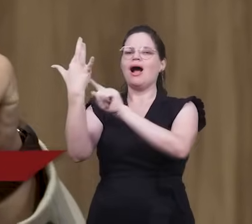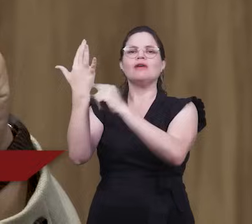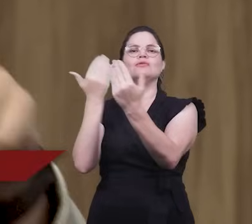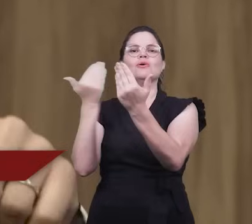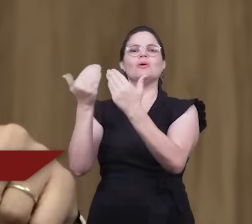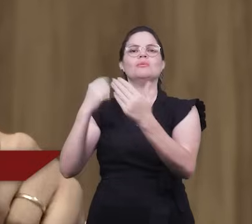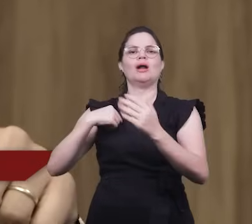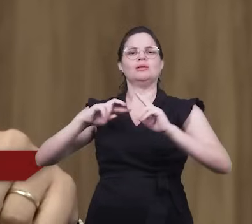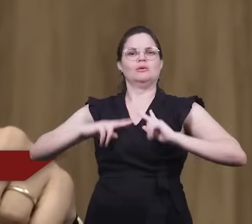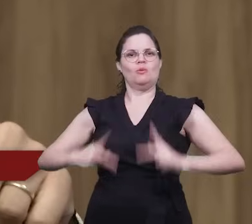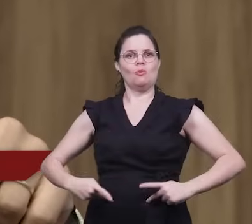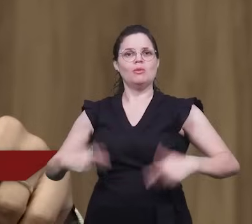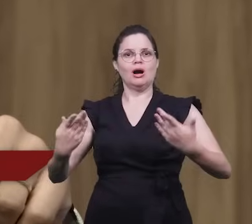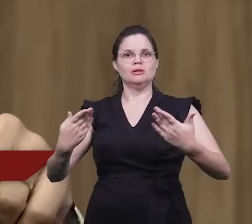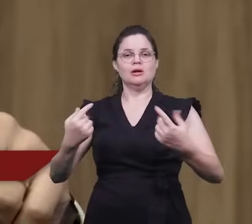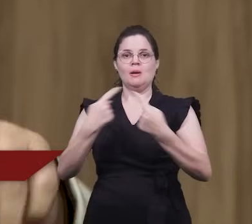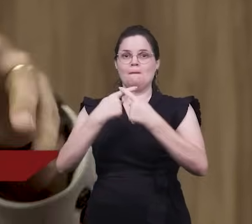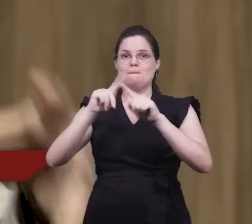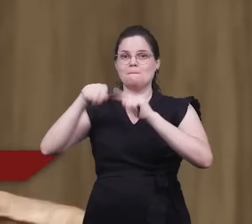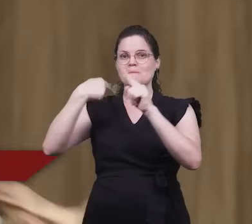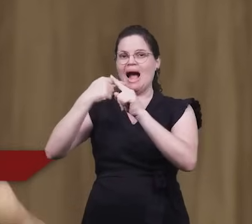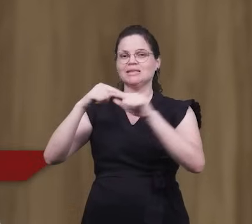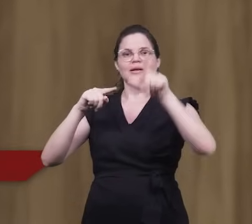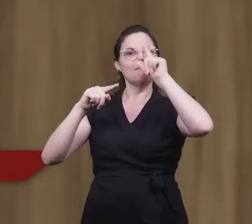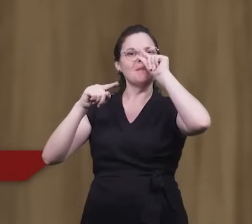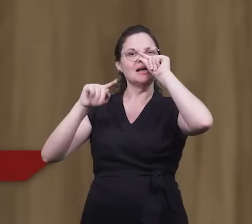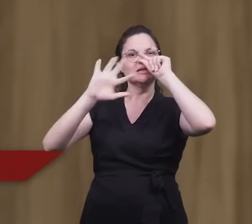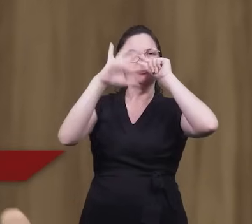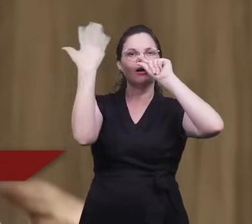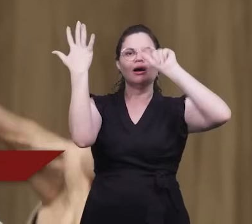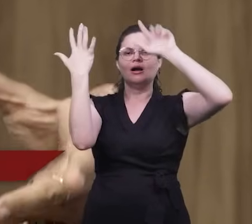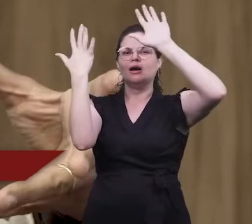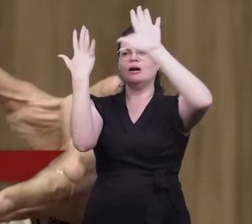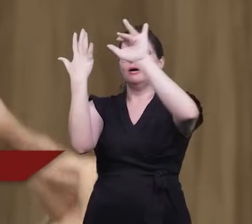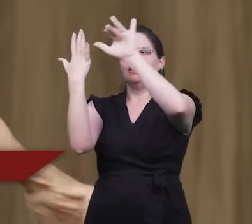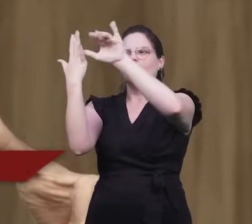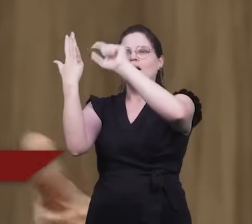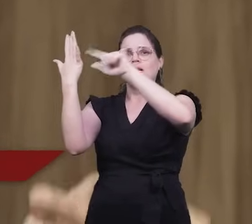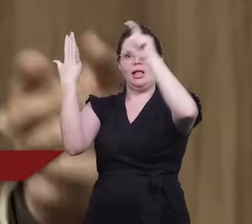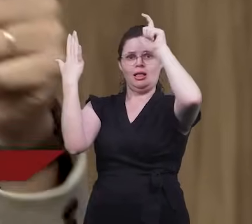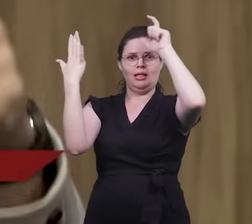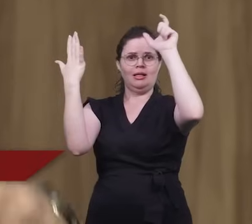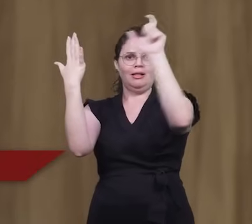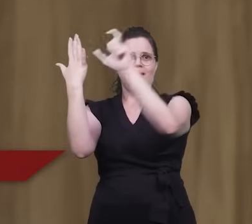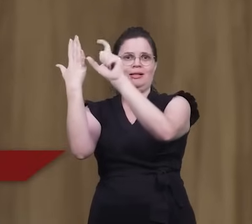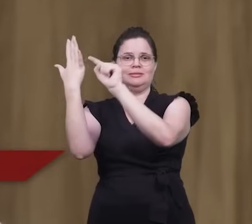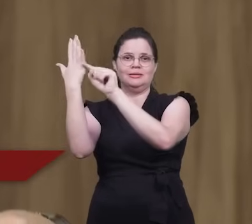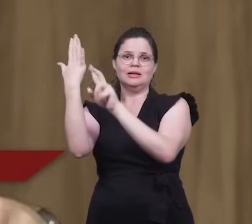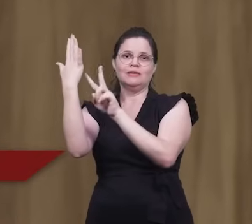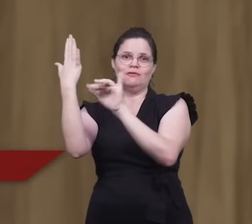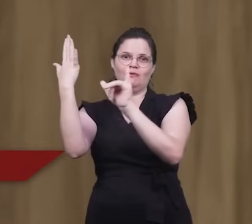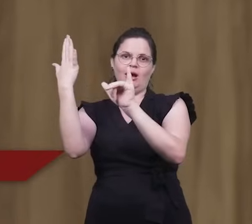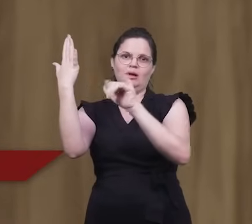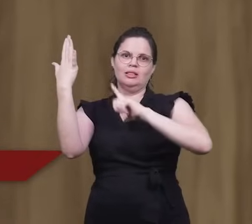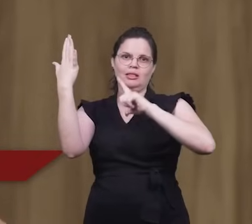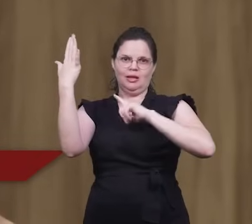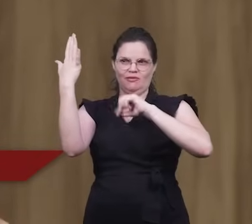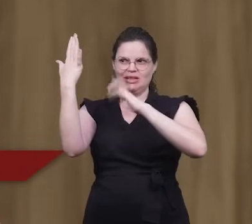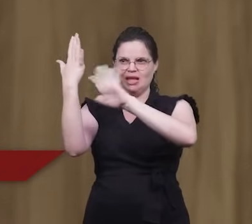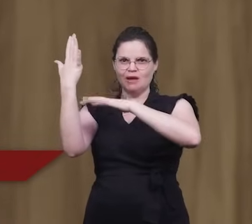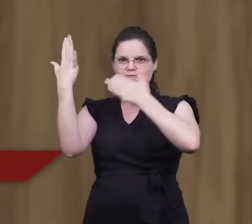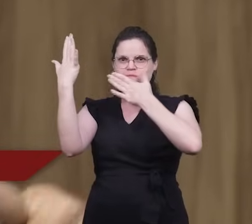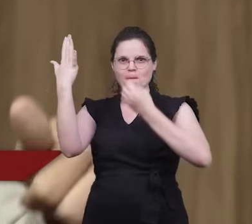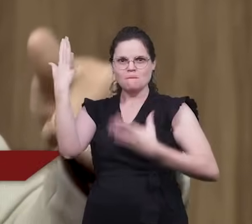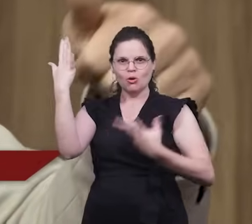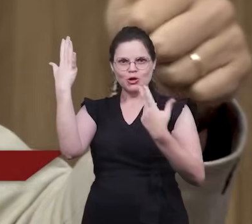o trono de Satanás. Ele fez um ninho lá. Então agora, onde Satanás habita, é outra expressão que está na igreja